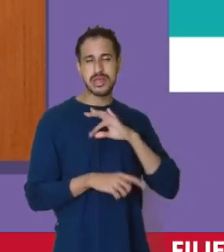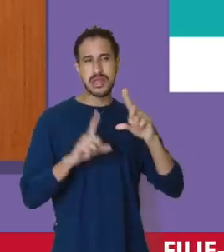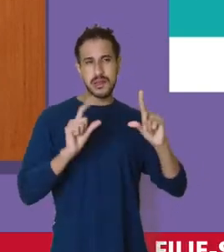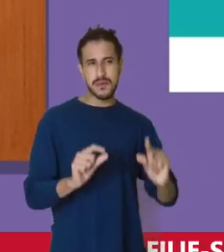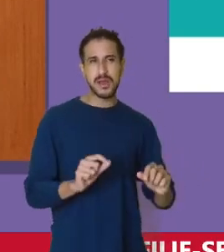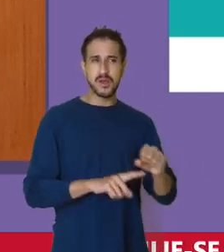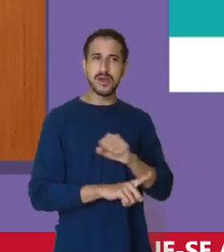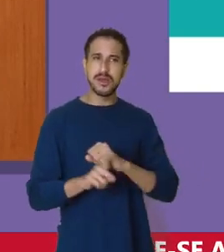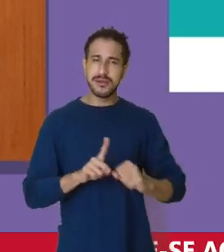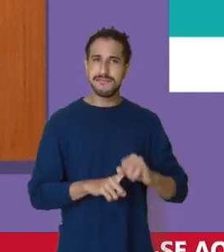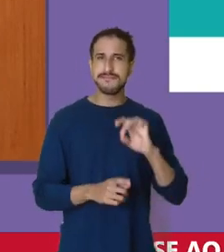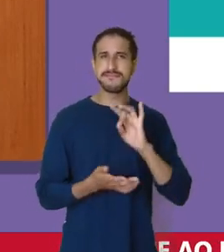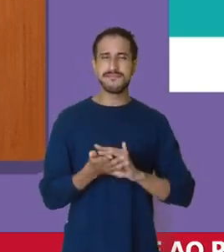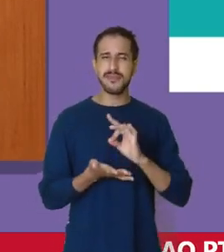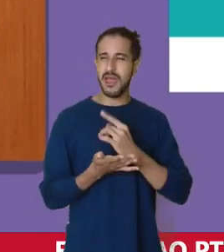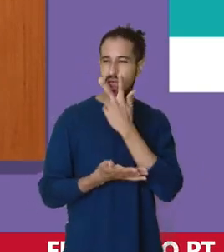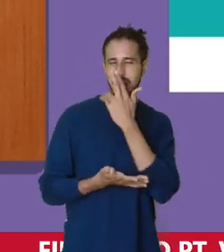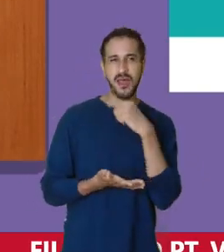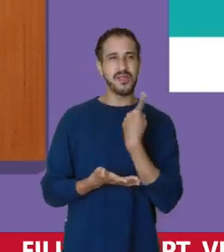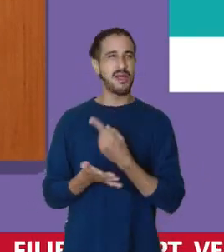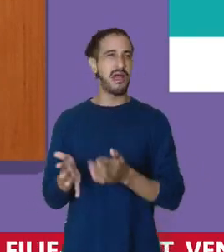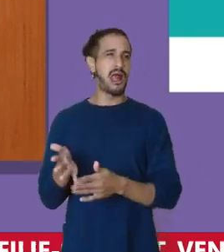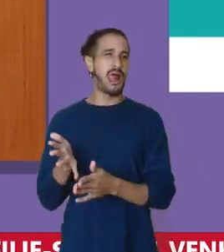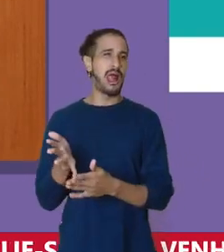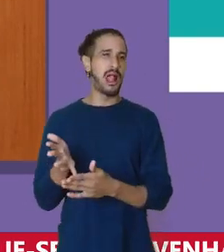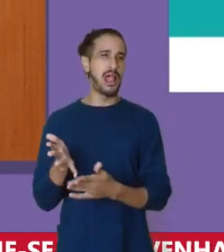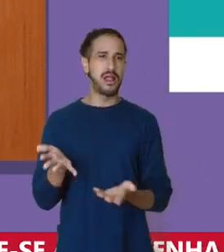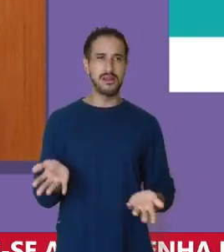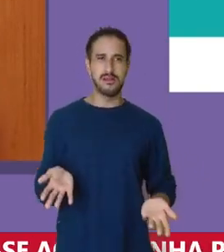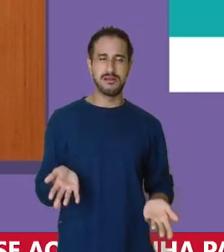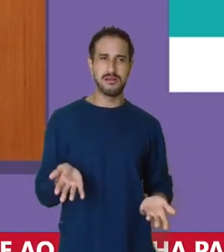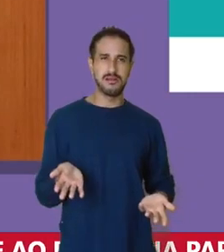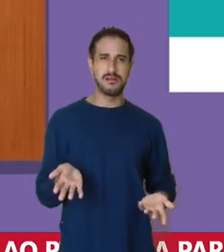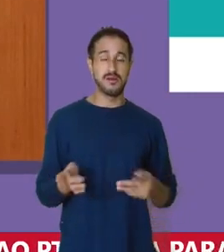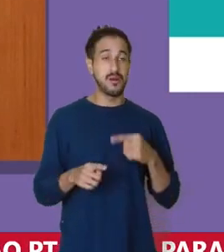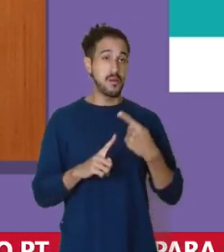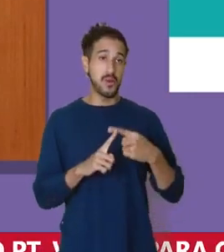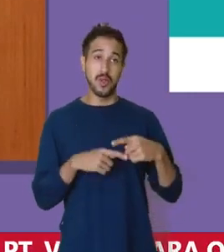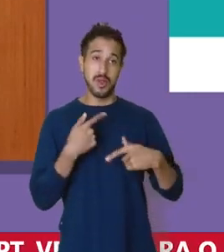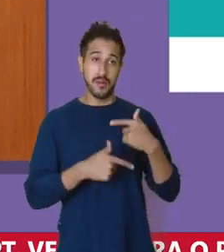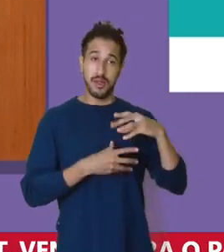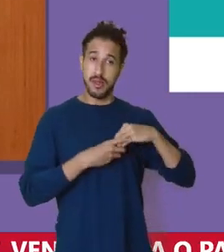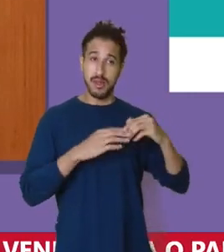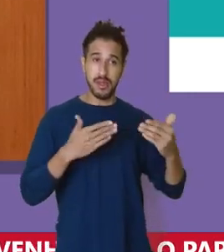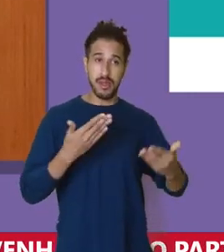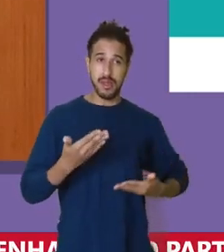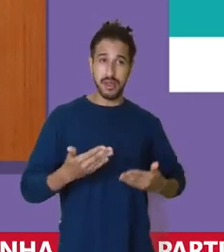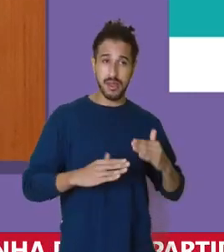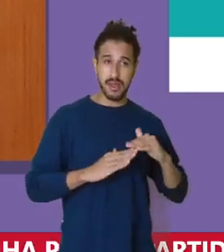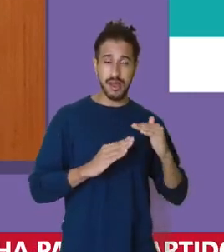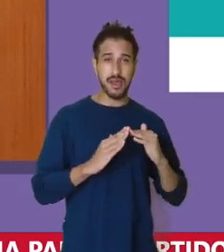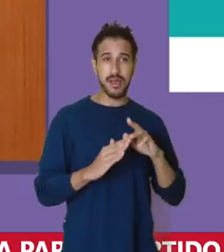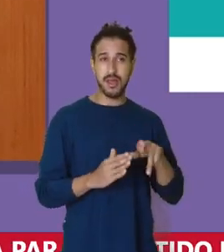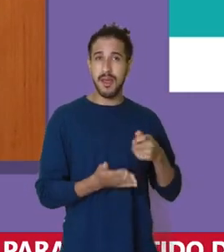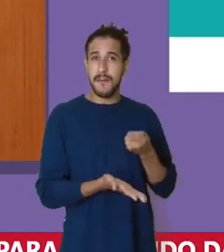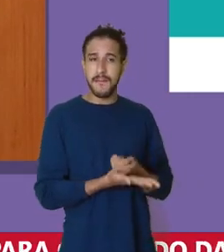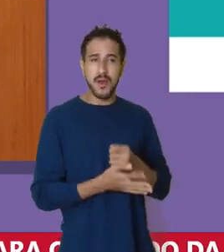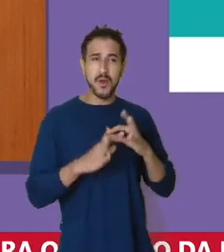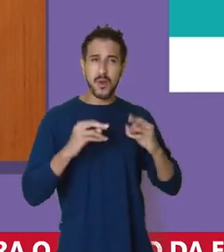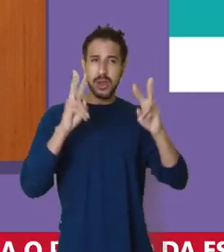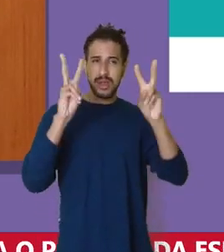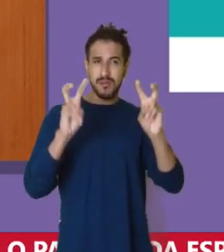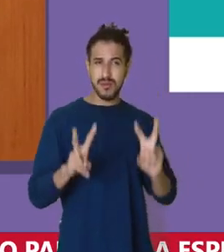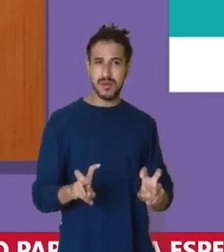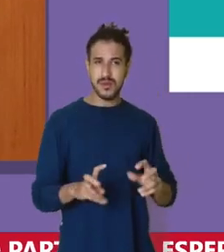a sociedade literalmente acha que a gente vale menos, o fato do trabalho doméstico não remunerado, todos esses temas que